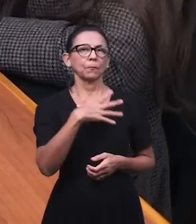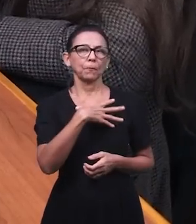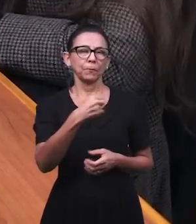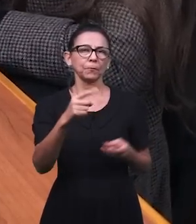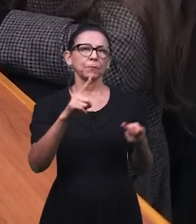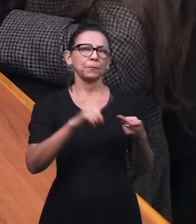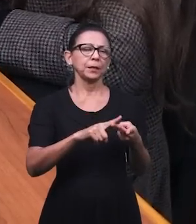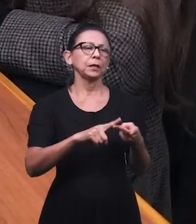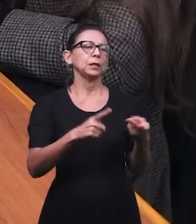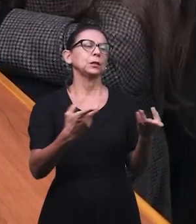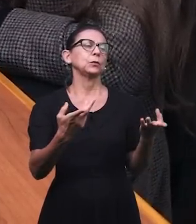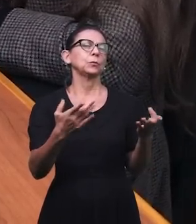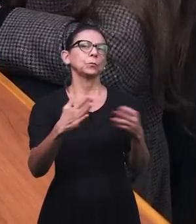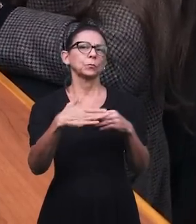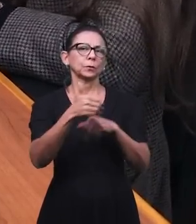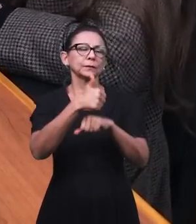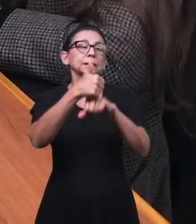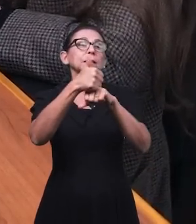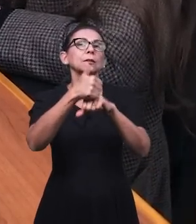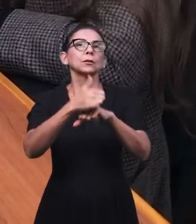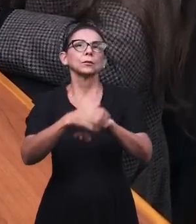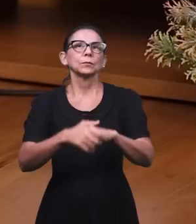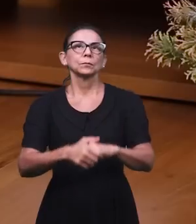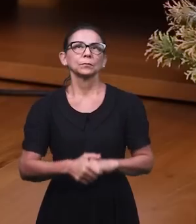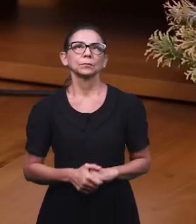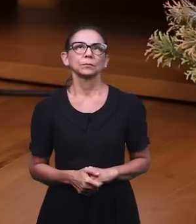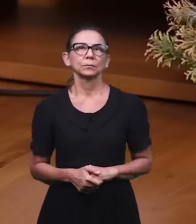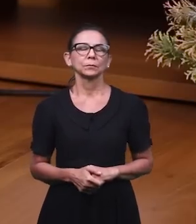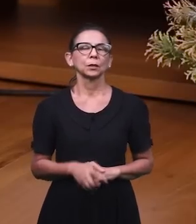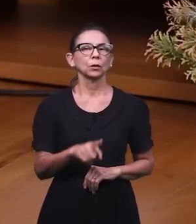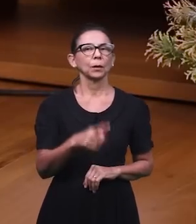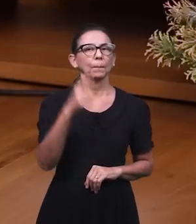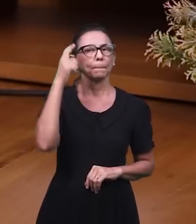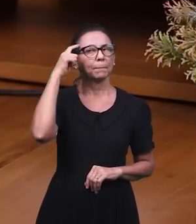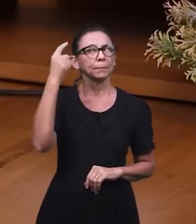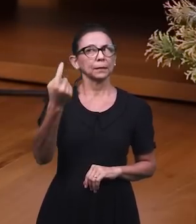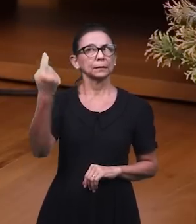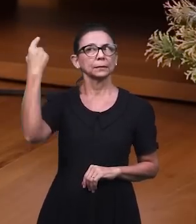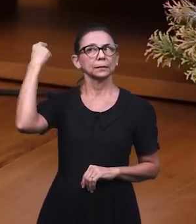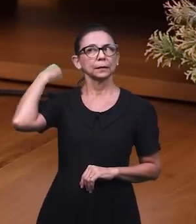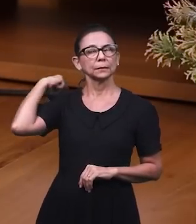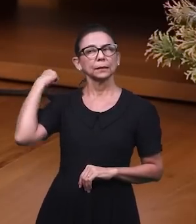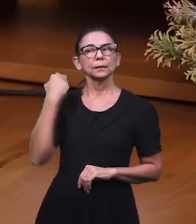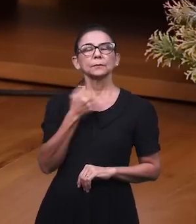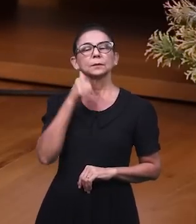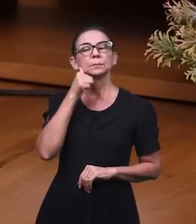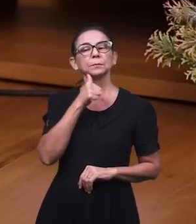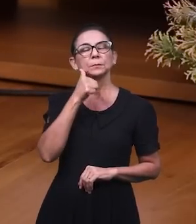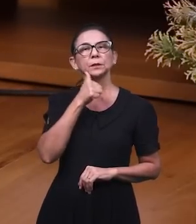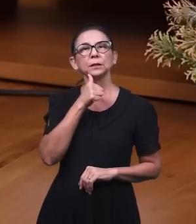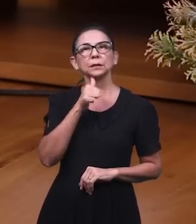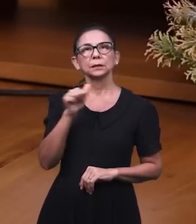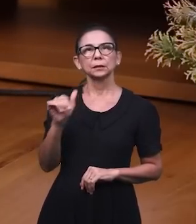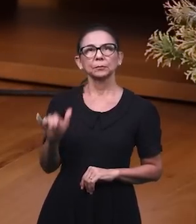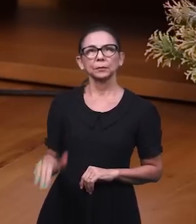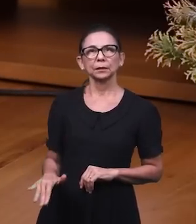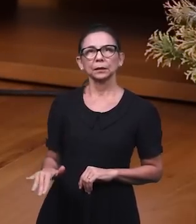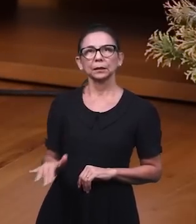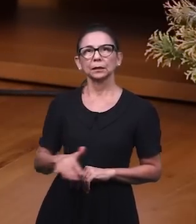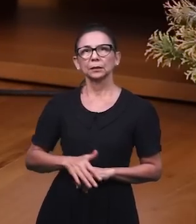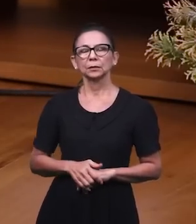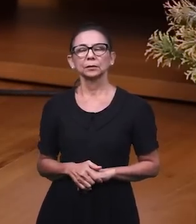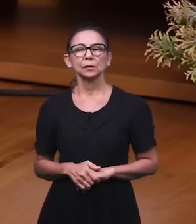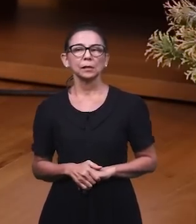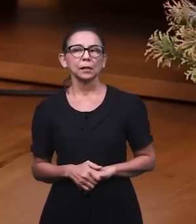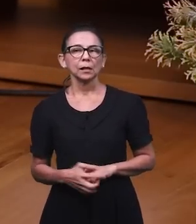esposo, tem a sua casa, a sua vida, a sua profissão. Volta um pouquinho lá atrás. Quando você era menina,